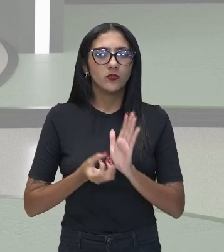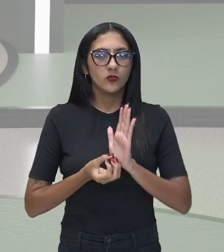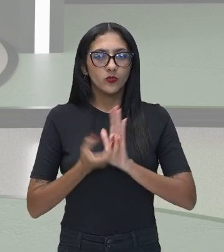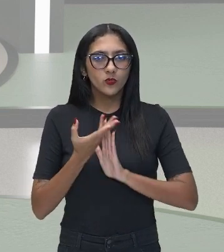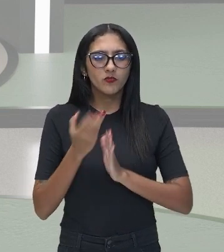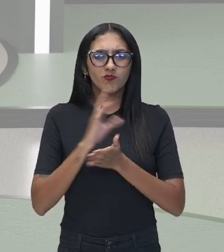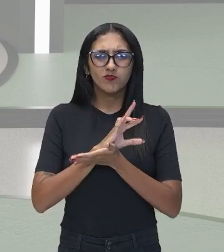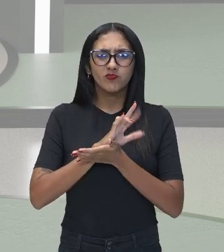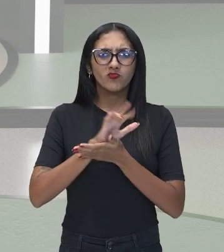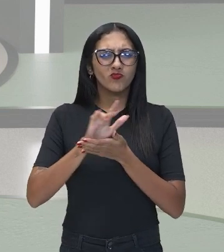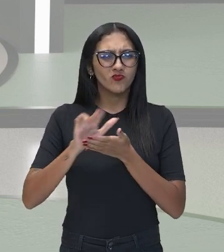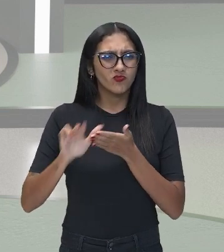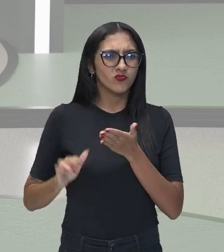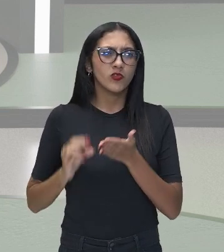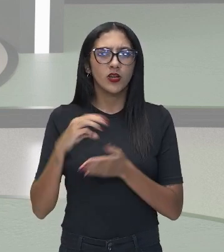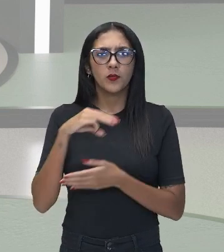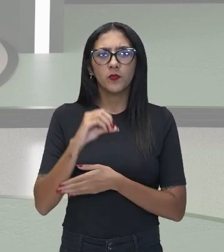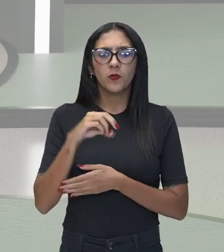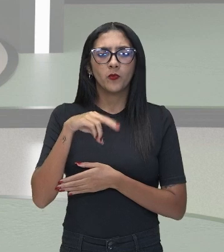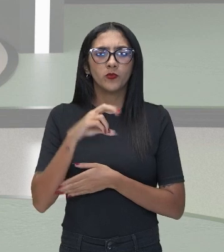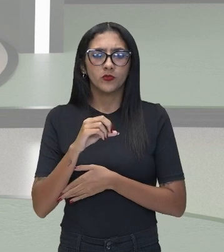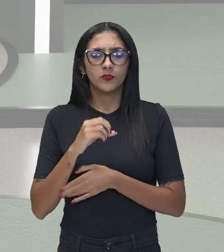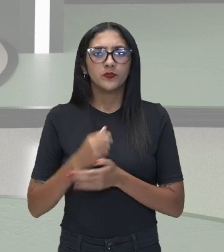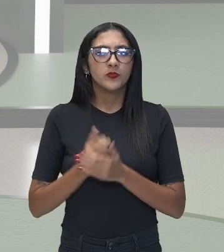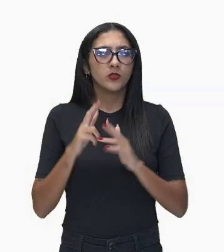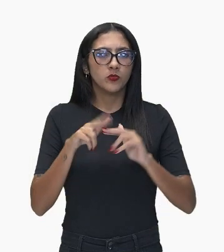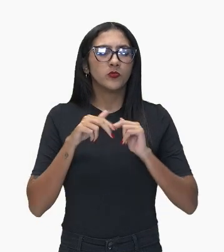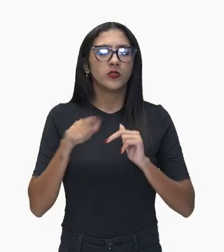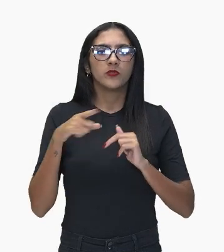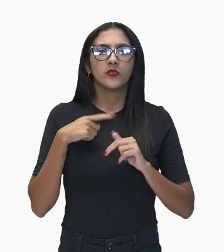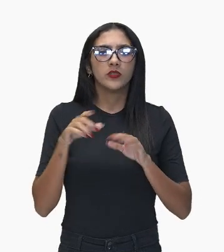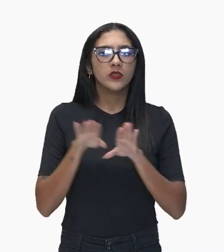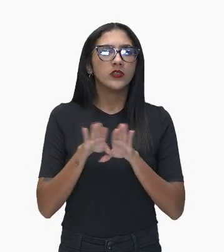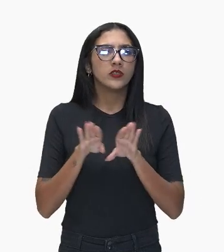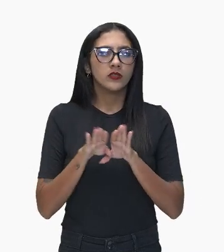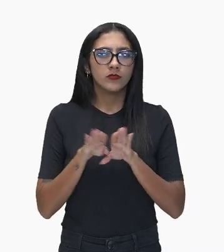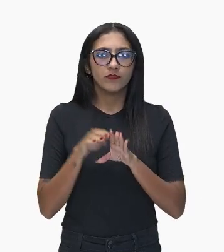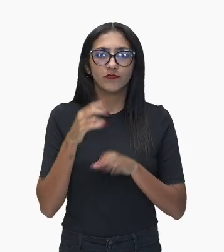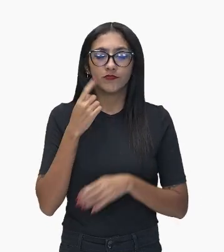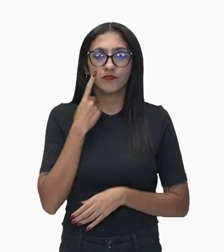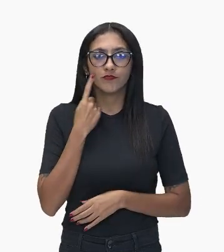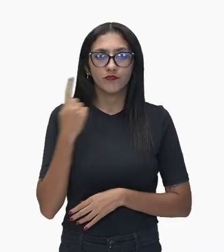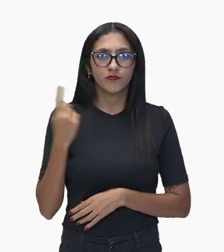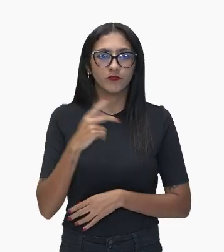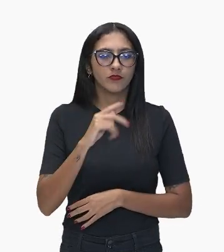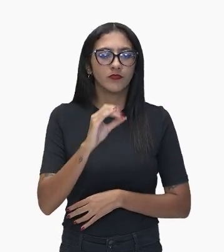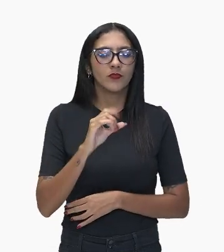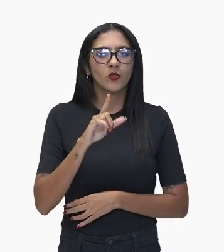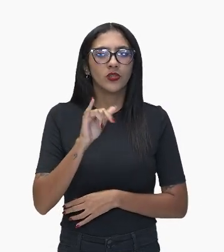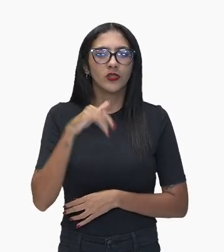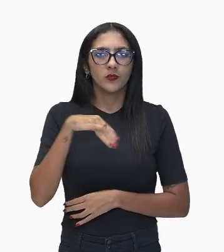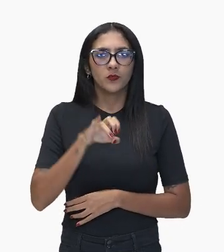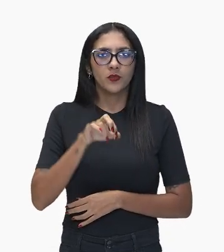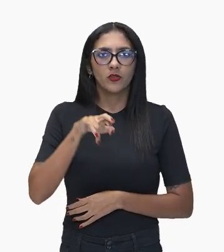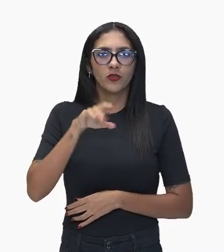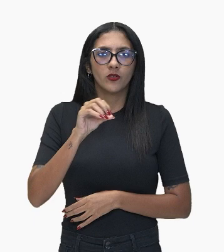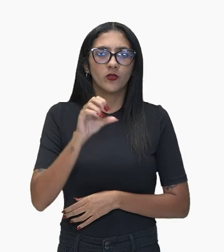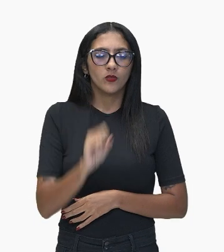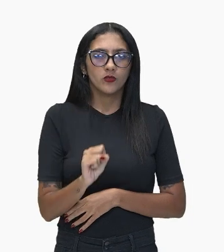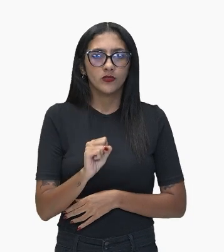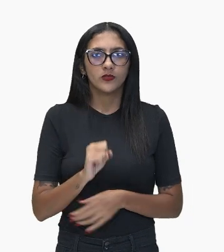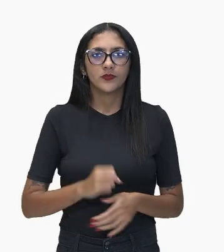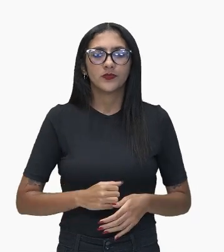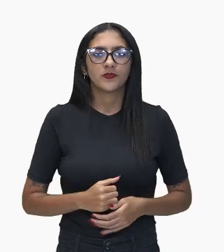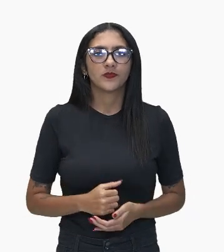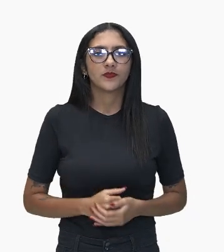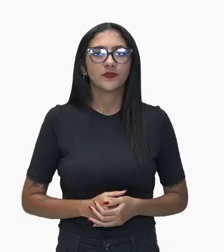muitos monossacarídeos, por isso que eles também são conhecidos como polímeros. Então, a gente está falando aí de moléculas muito grandes.